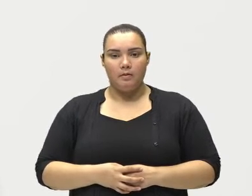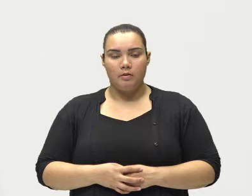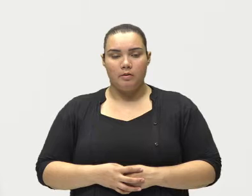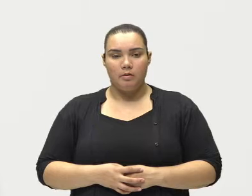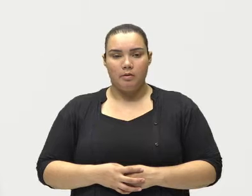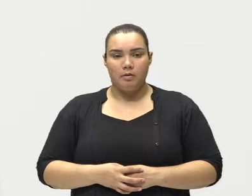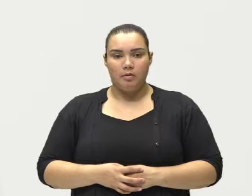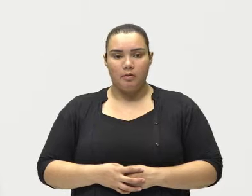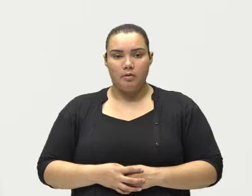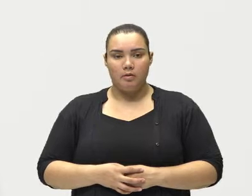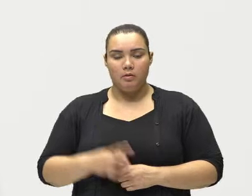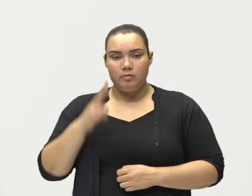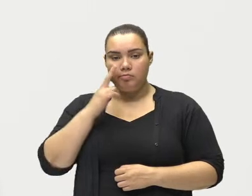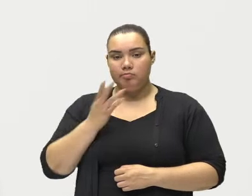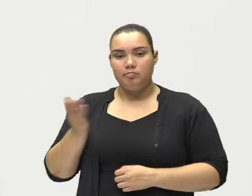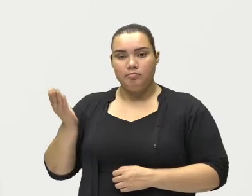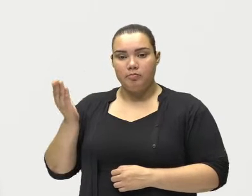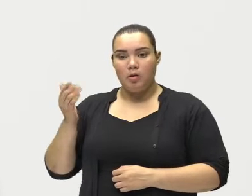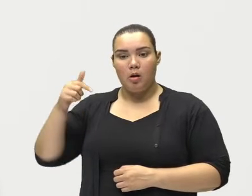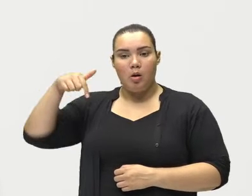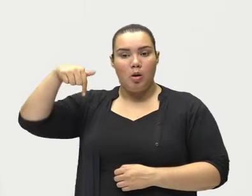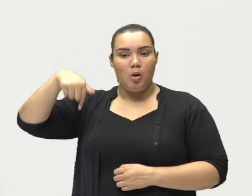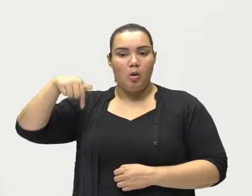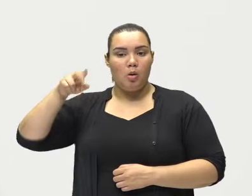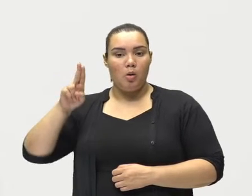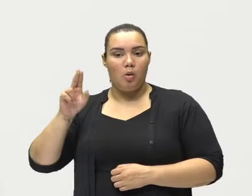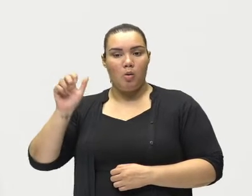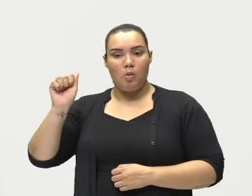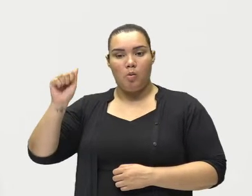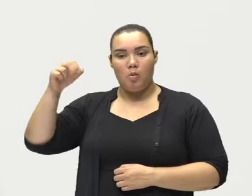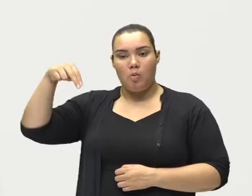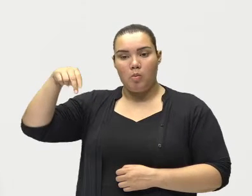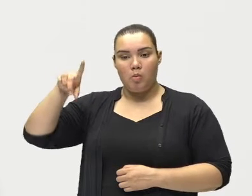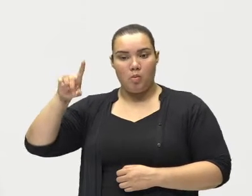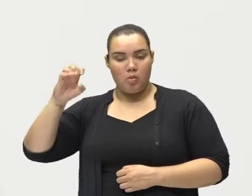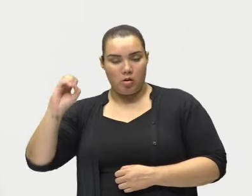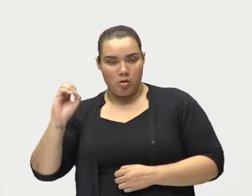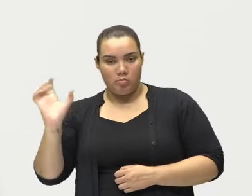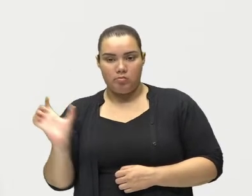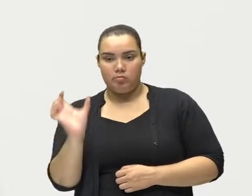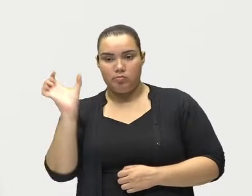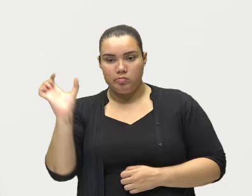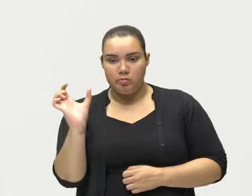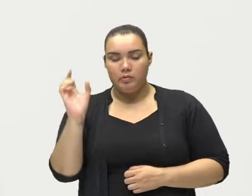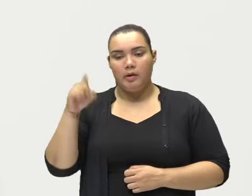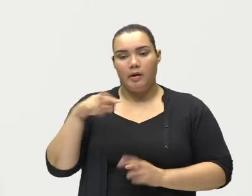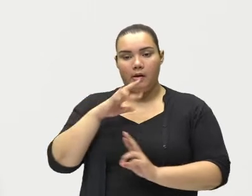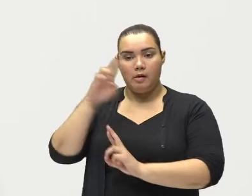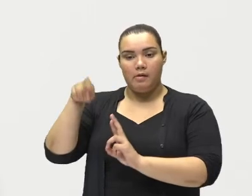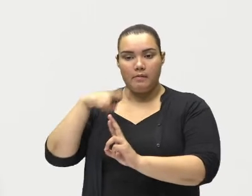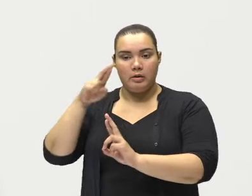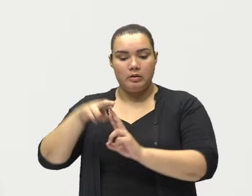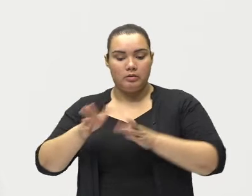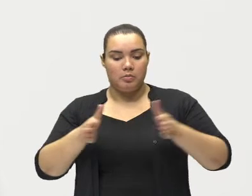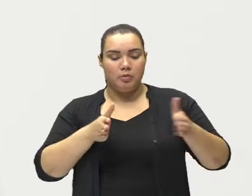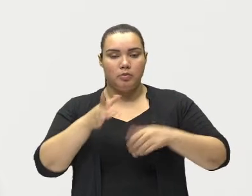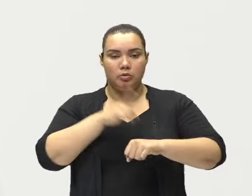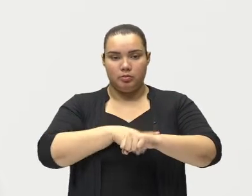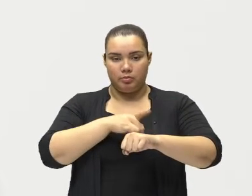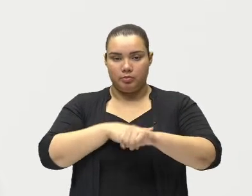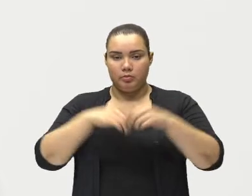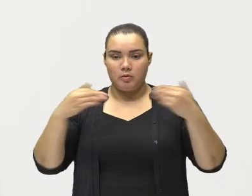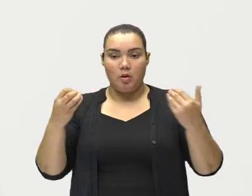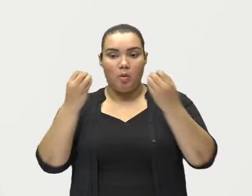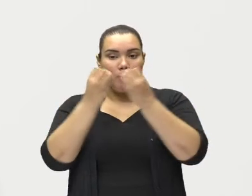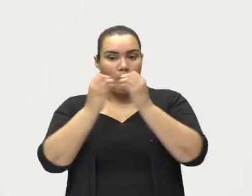ó. Quando Ismália enlouqueceu. Esse quando aqui dá a ideia de tempo. Então, toda essa oração subordinada